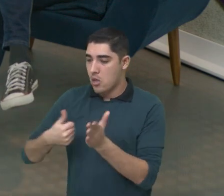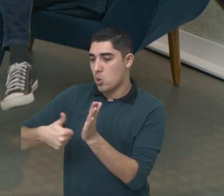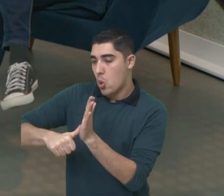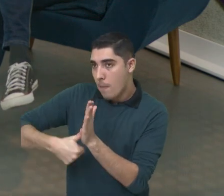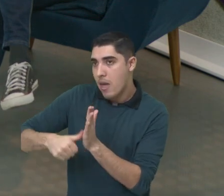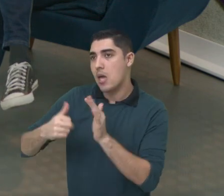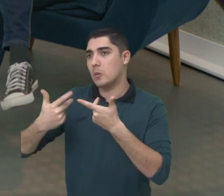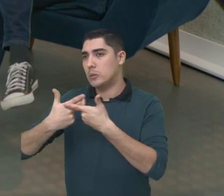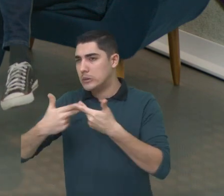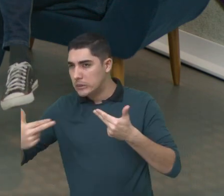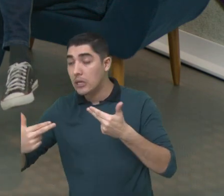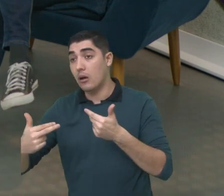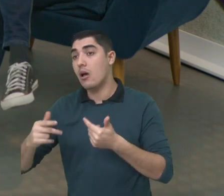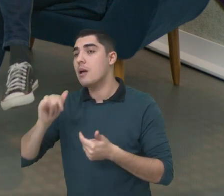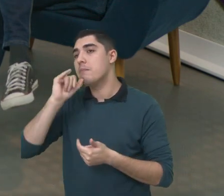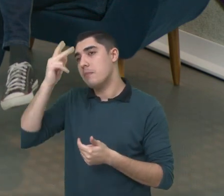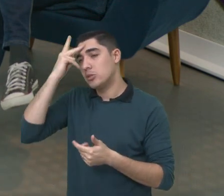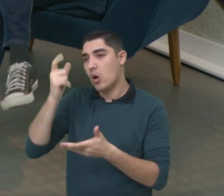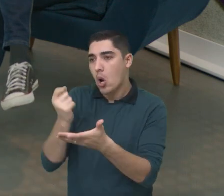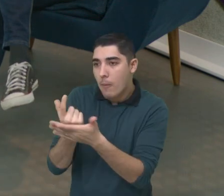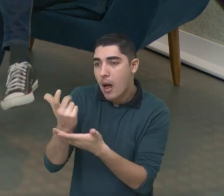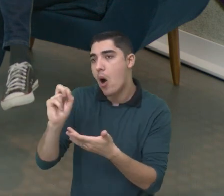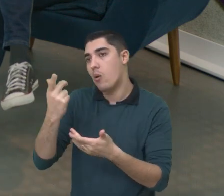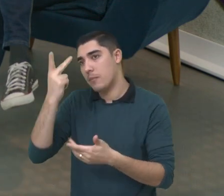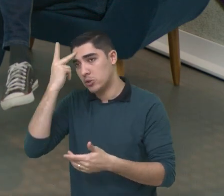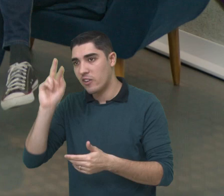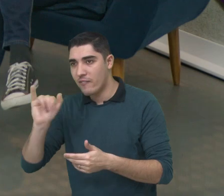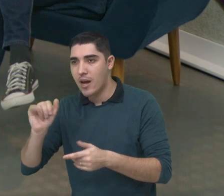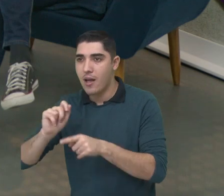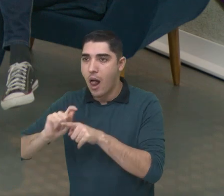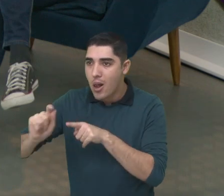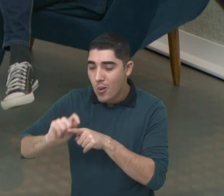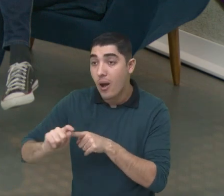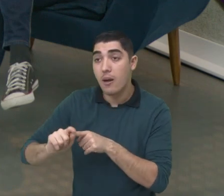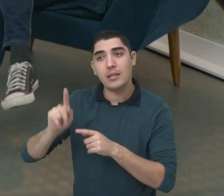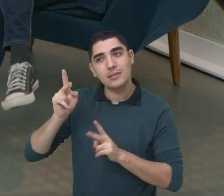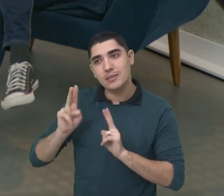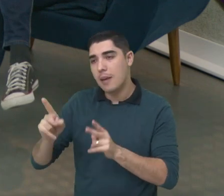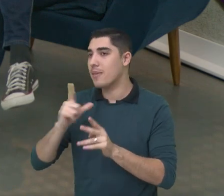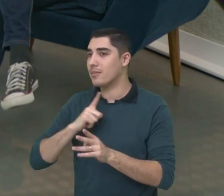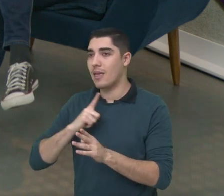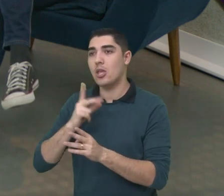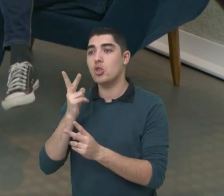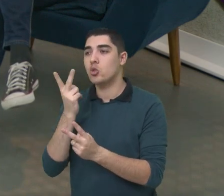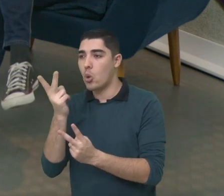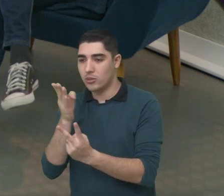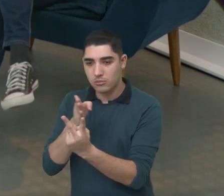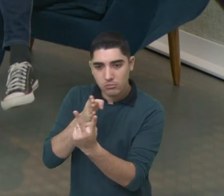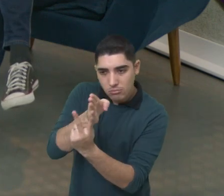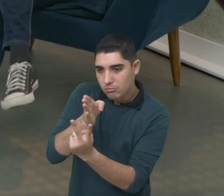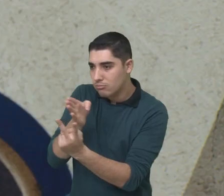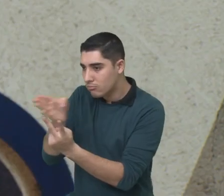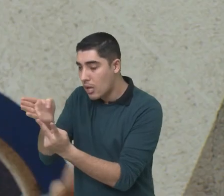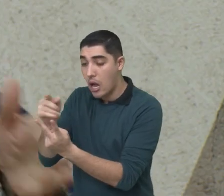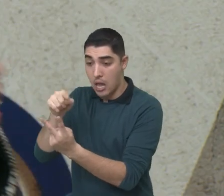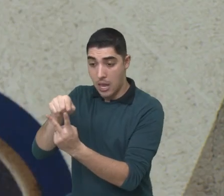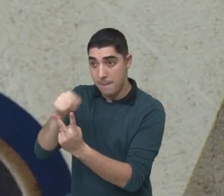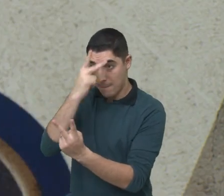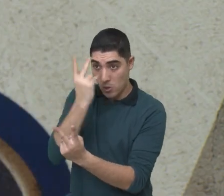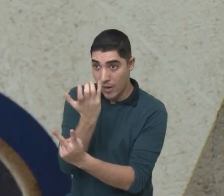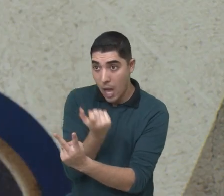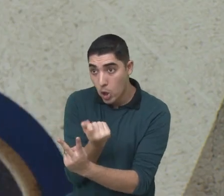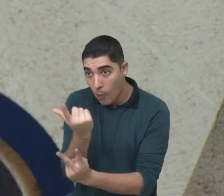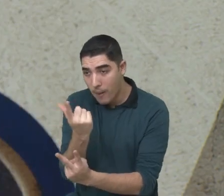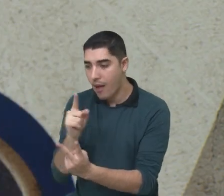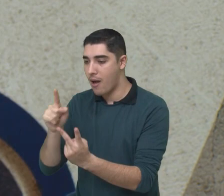comprando, para quem está alugando. A segurança sempre é para os dois lados, sempre é para os dois lados. O interessado